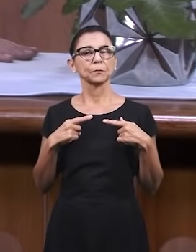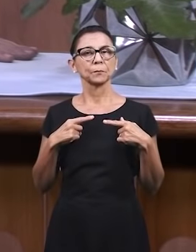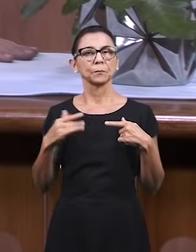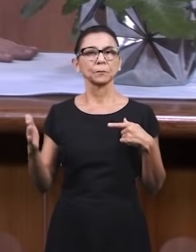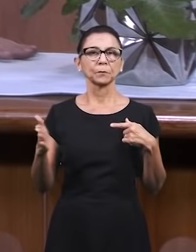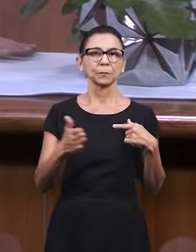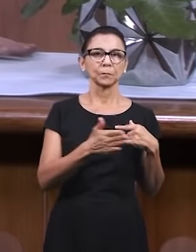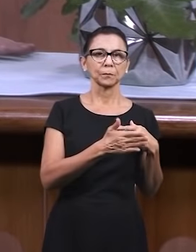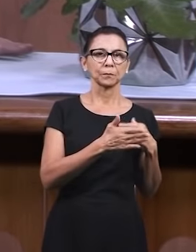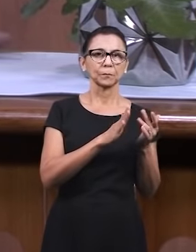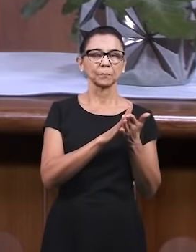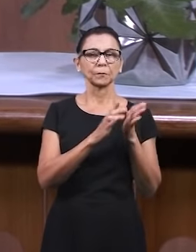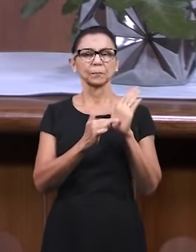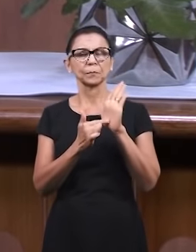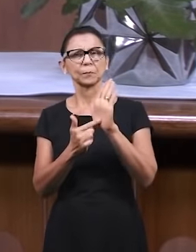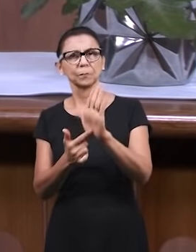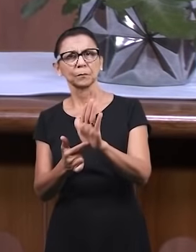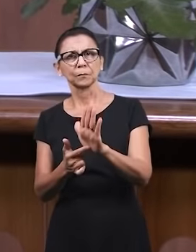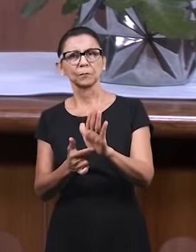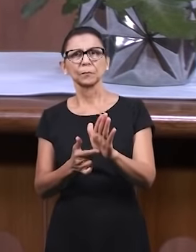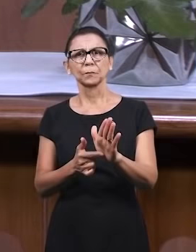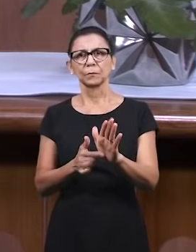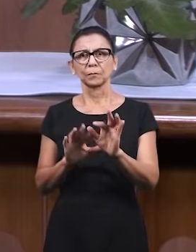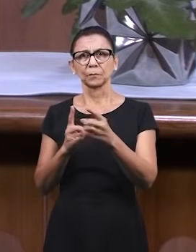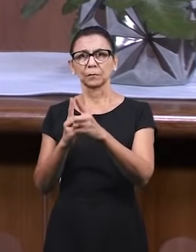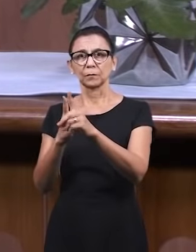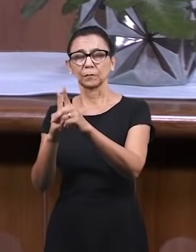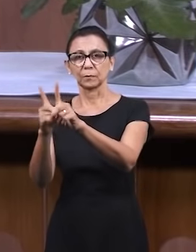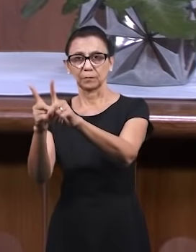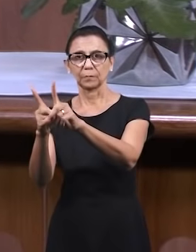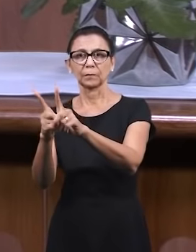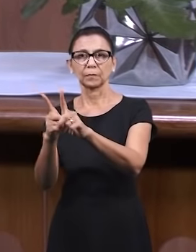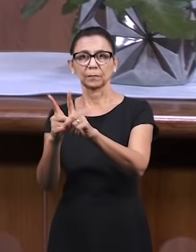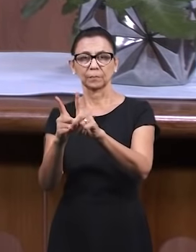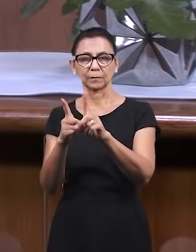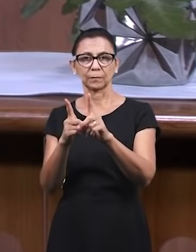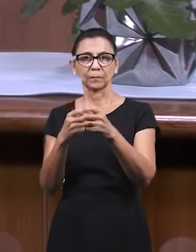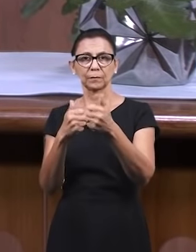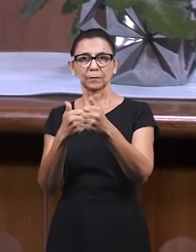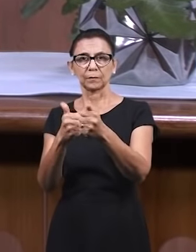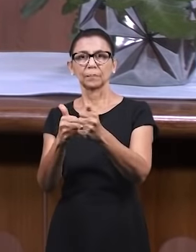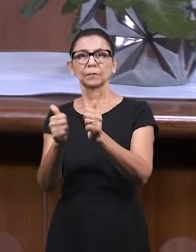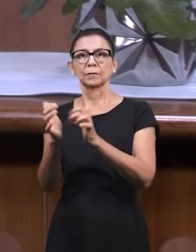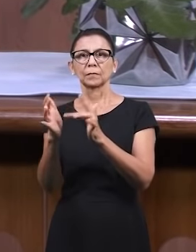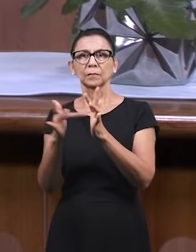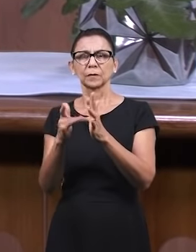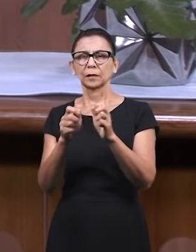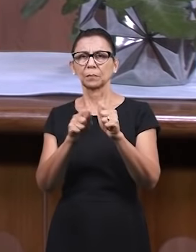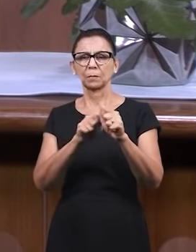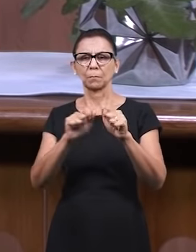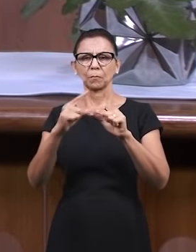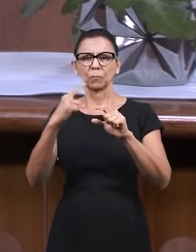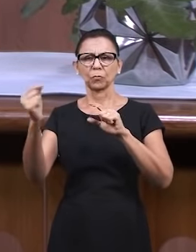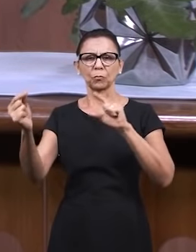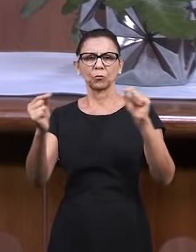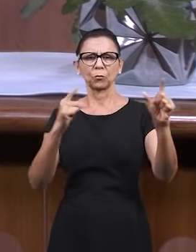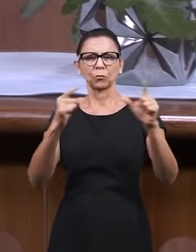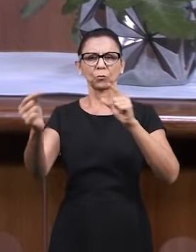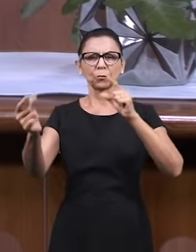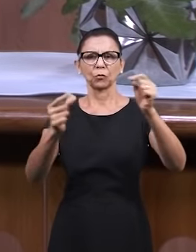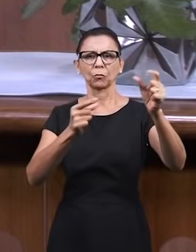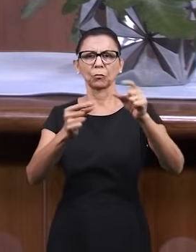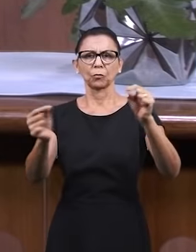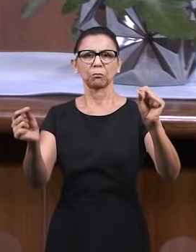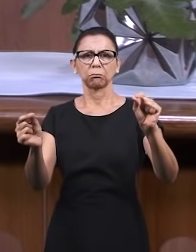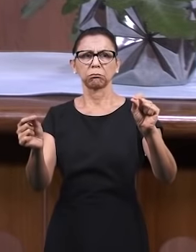A palavra nos fala que os próprios discípulos, não os apóstolos, os outros discípulos que seguiam o Senhor Jesus também, eles se dispersaram, também não foram embora.